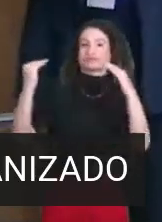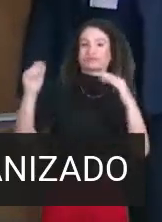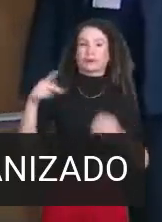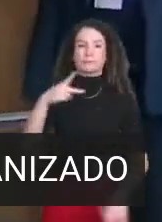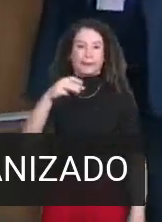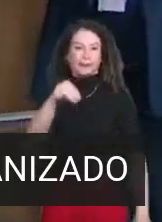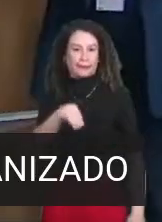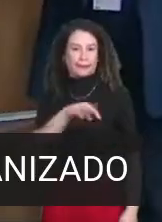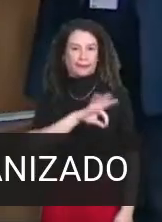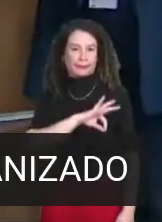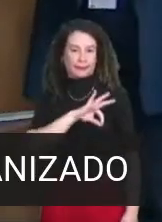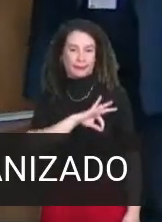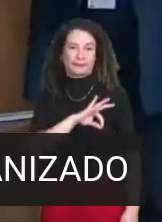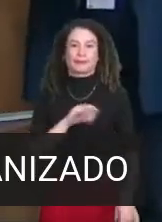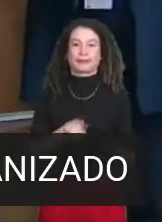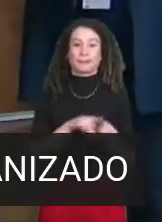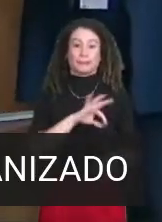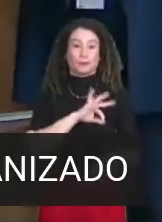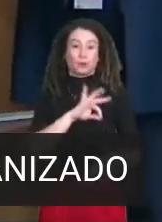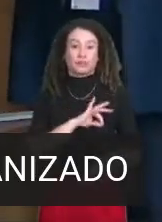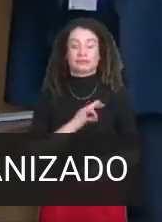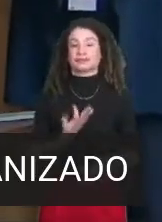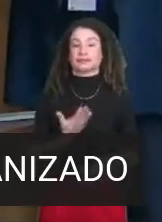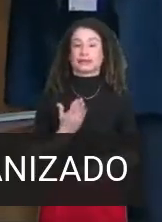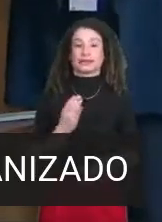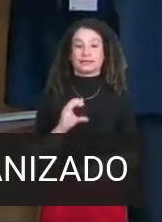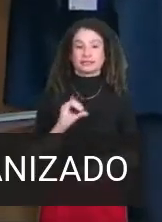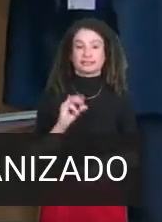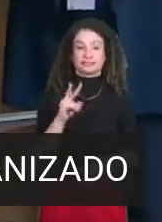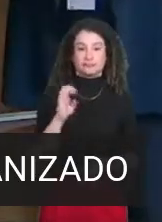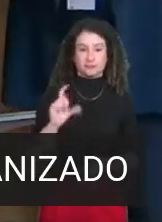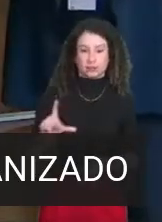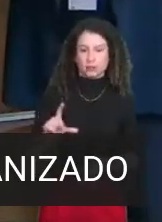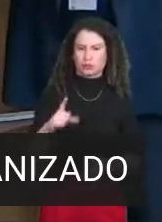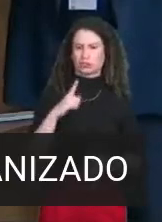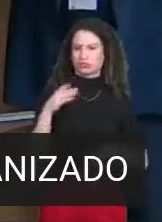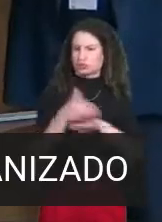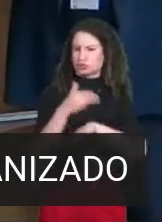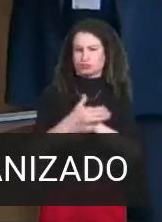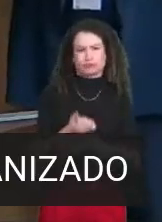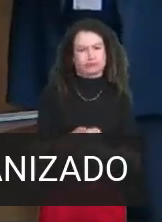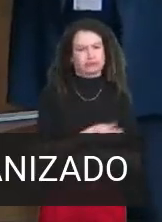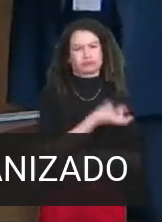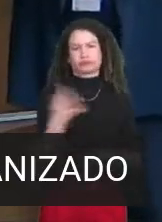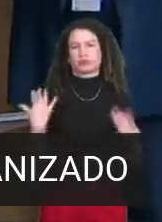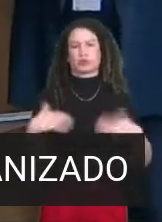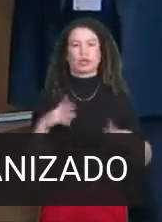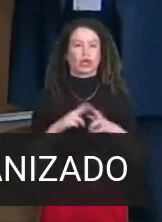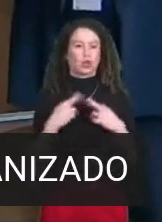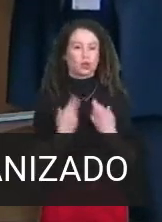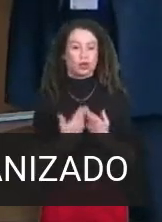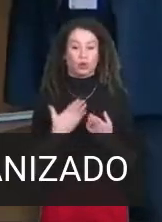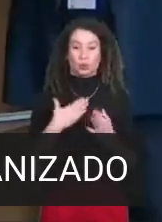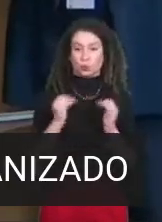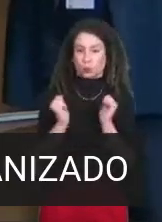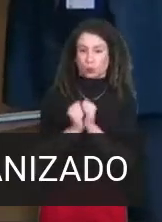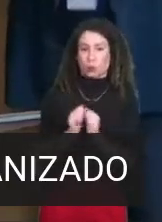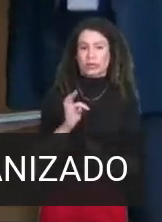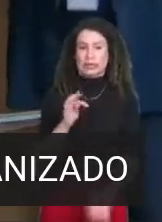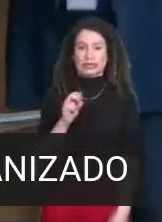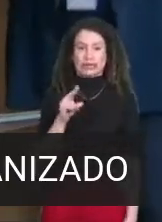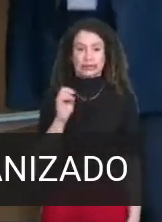de polícia civil, já participaram de várias reuniões, comigo, com o Tadeu,